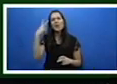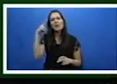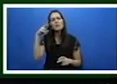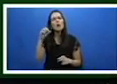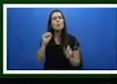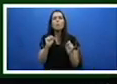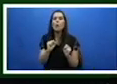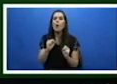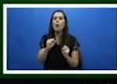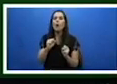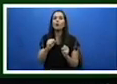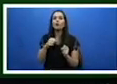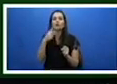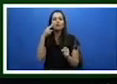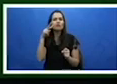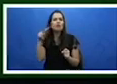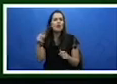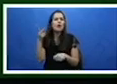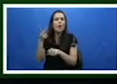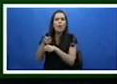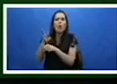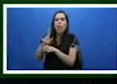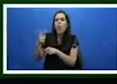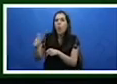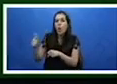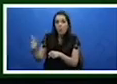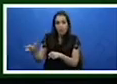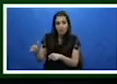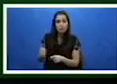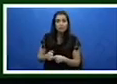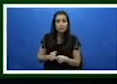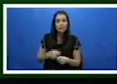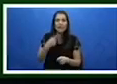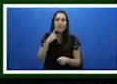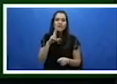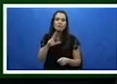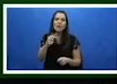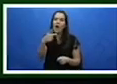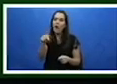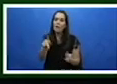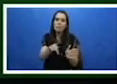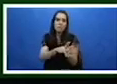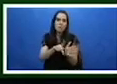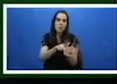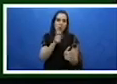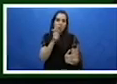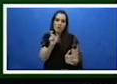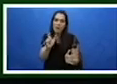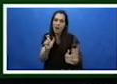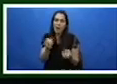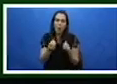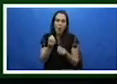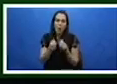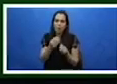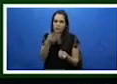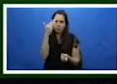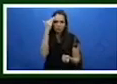assistir novamente a videoaula, tá? Responder com as suas palavrinhas de acordo com o seu